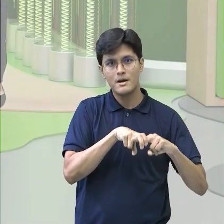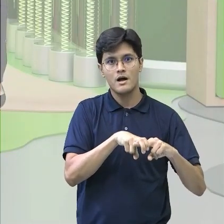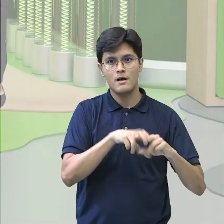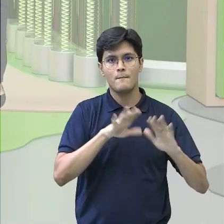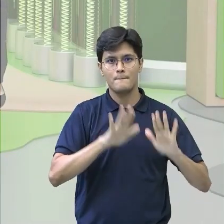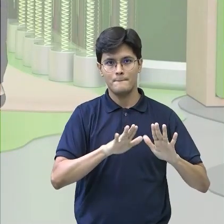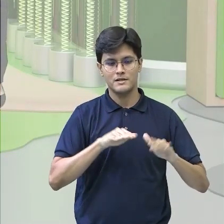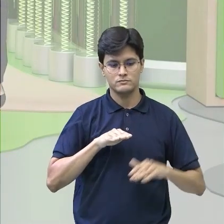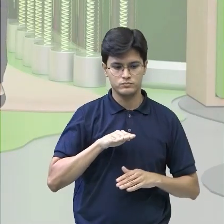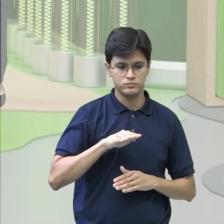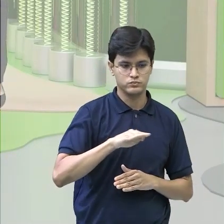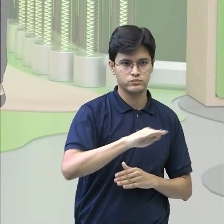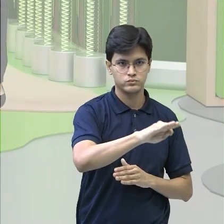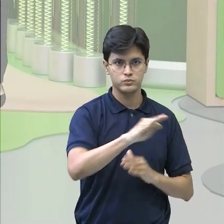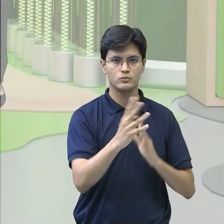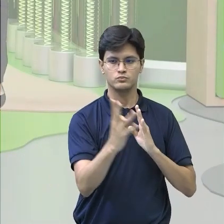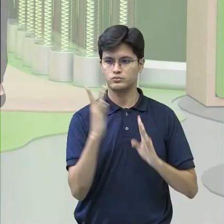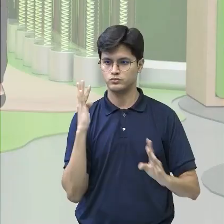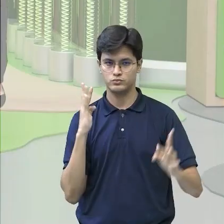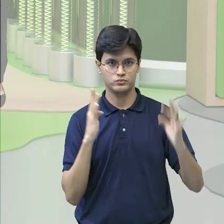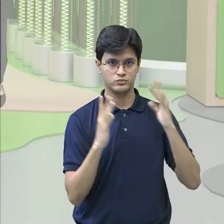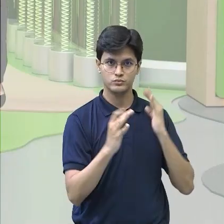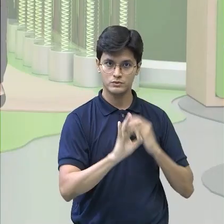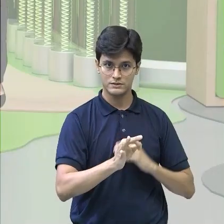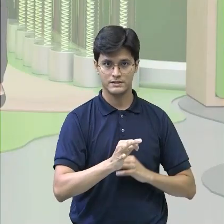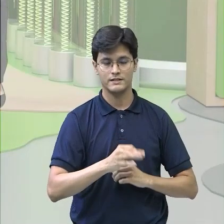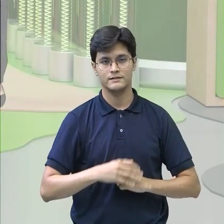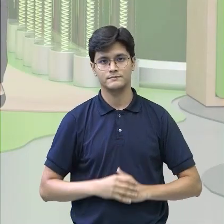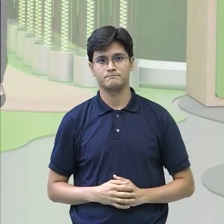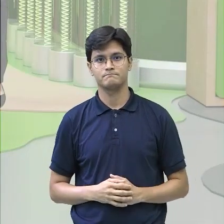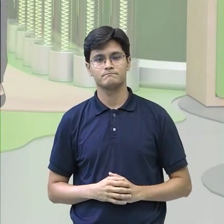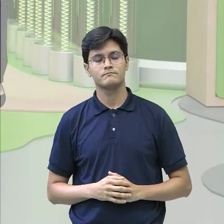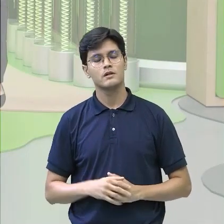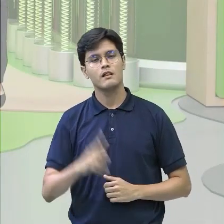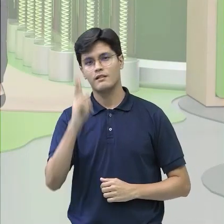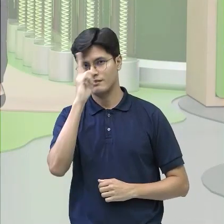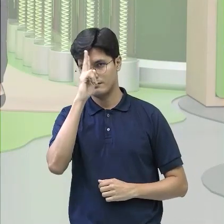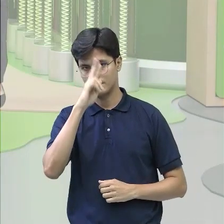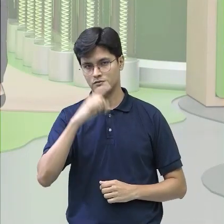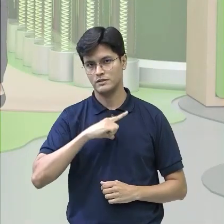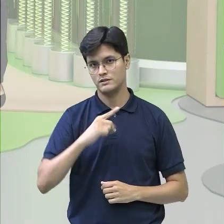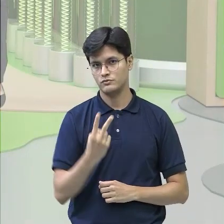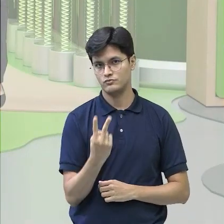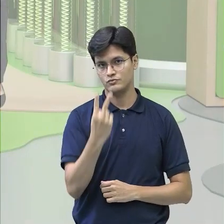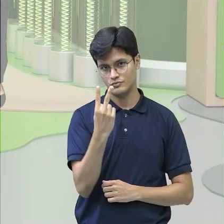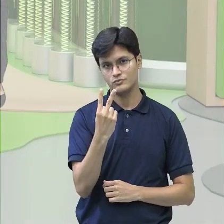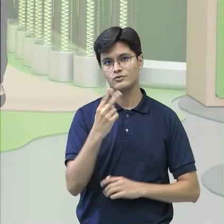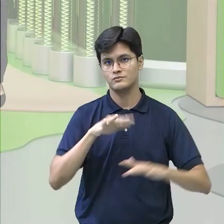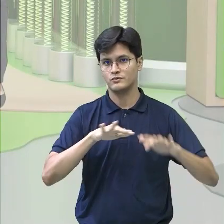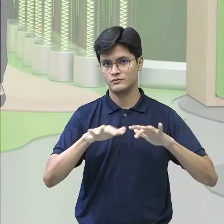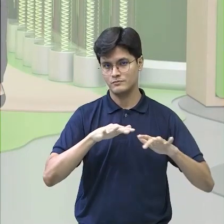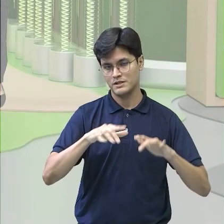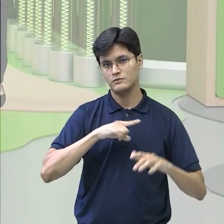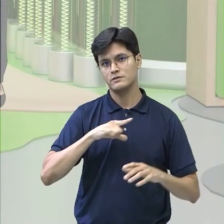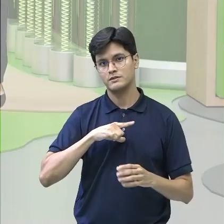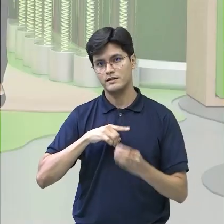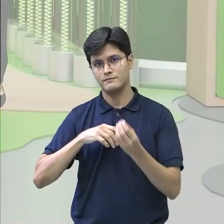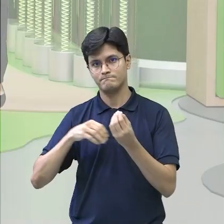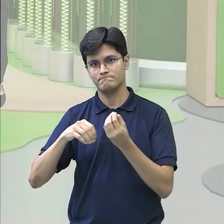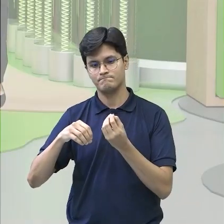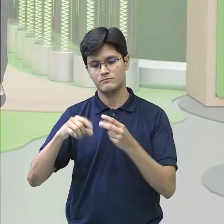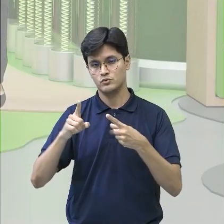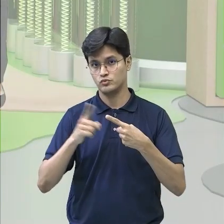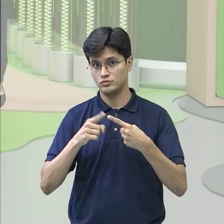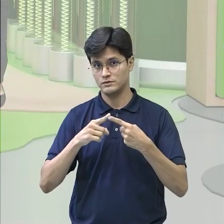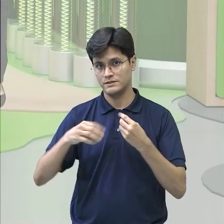da mesma forma aqui o nosso planeta. Então, só para relembrar que ele faz dois movimentos, tá? Movimento de translação, que é ao